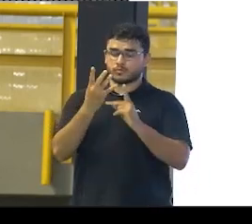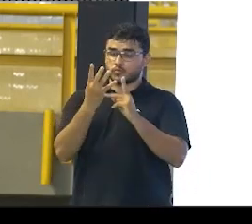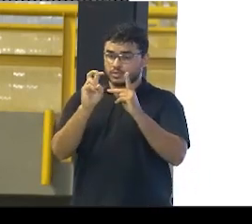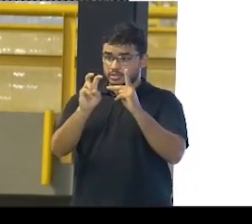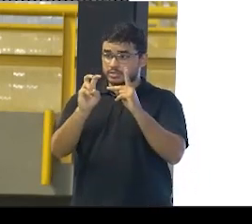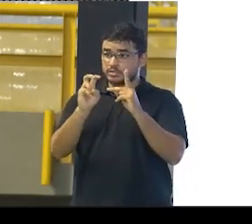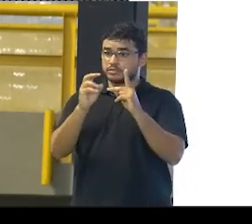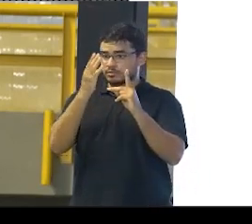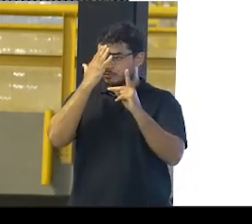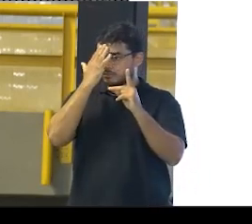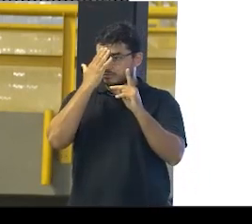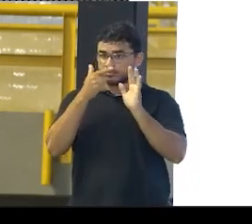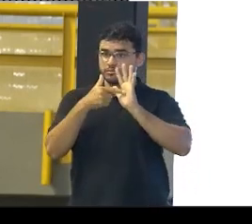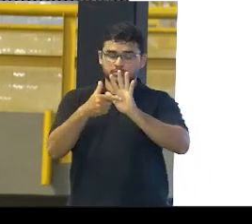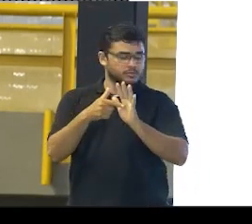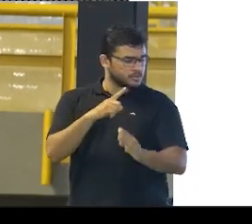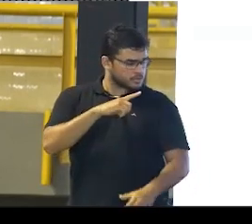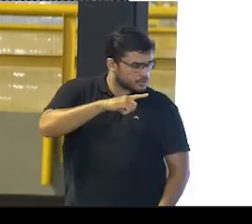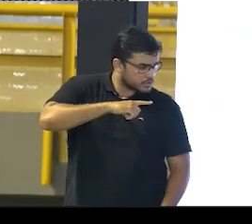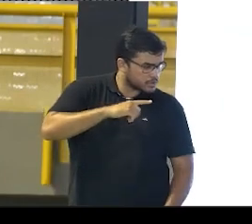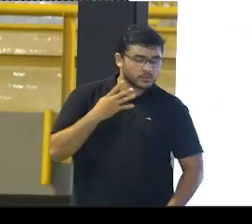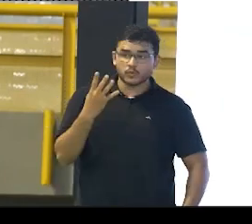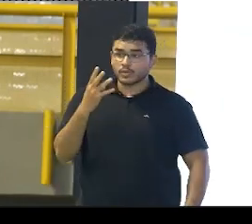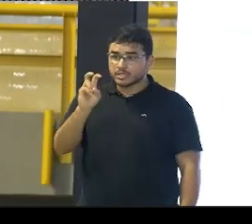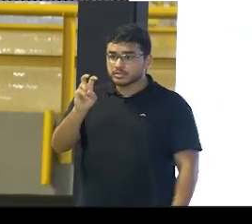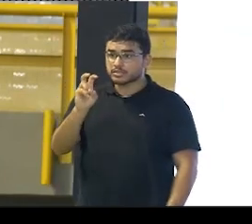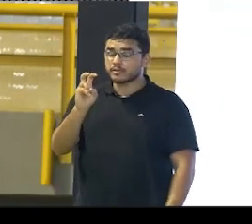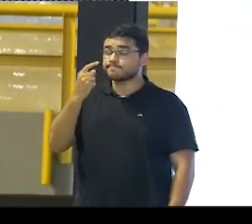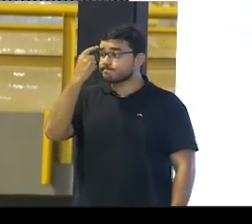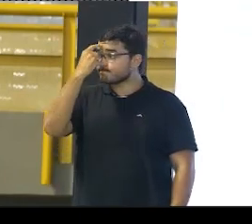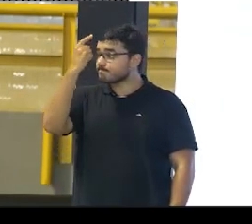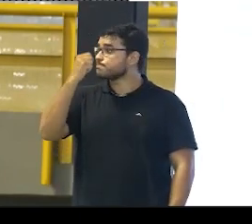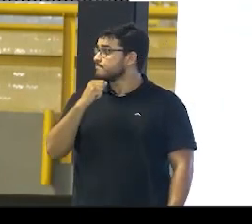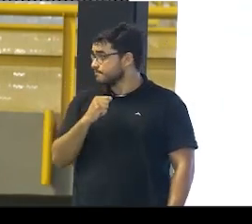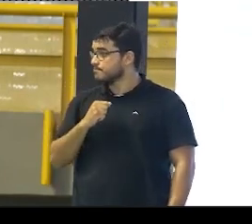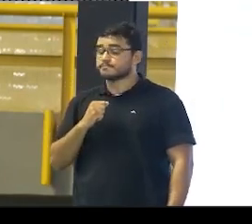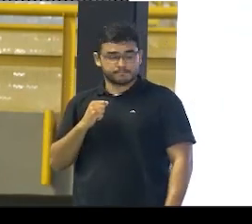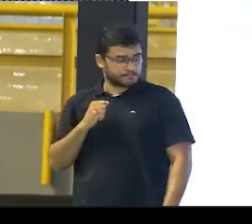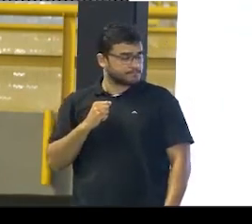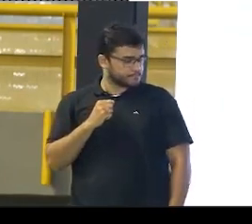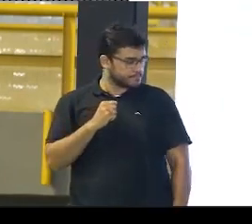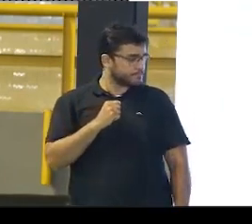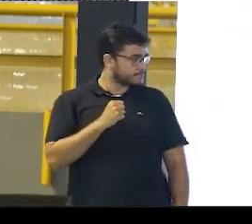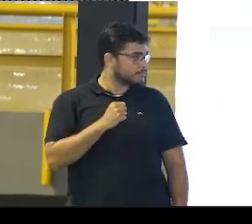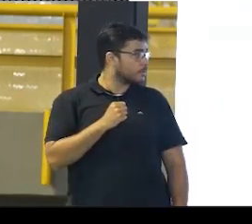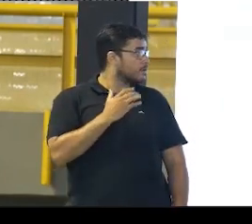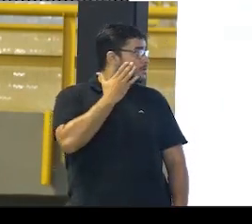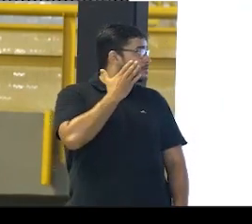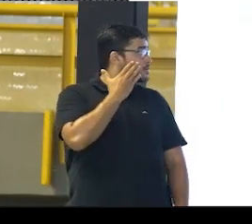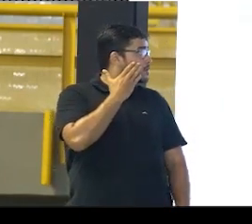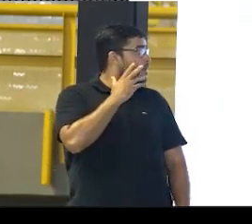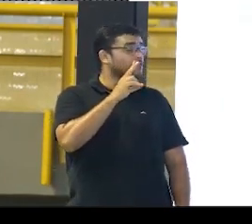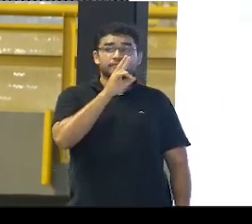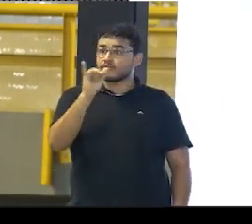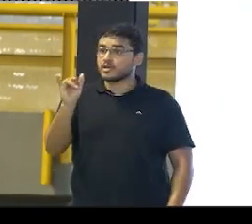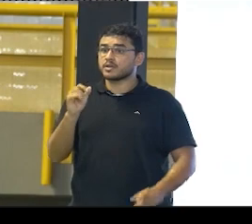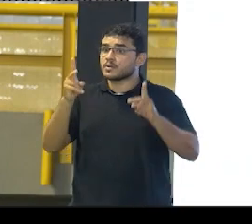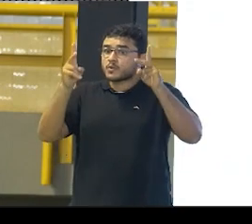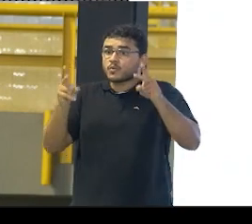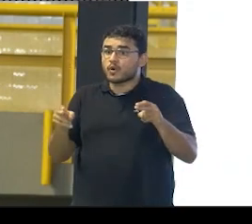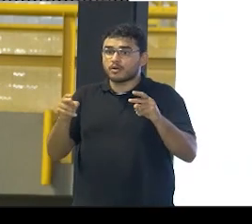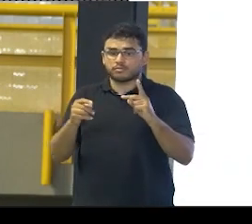atenção, esse catetozinho aqui, não dá para ver nem o laserzinho, né? Então, se você for ver, o